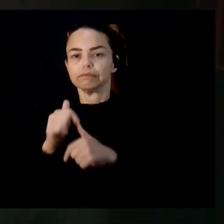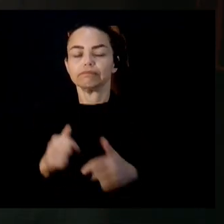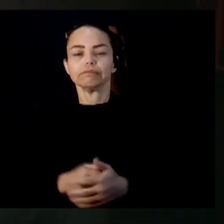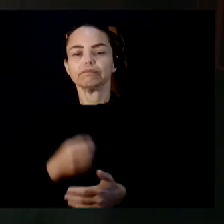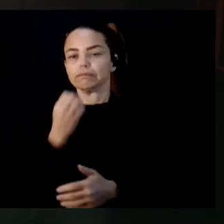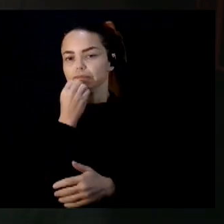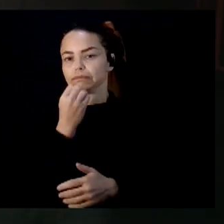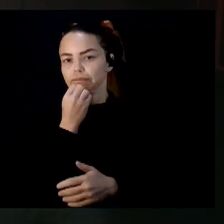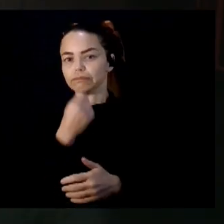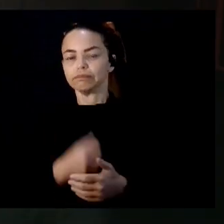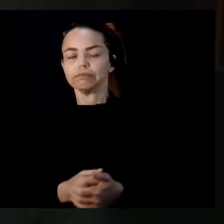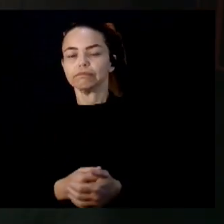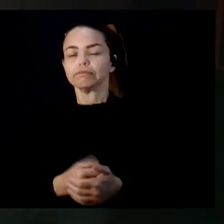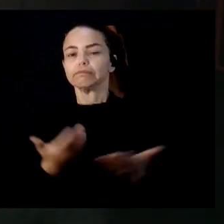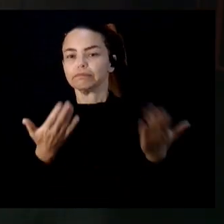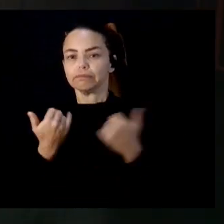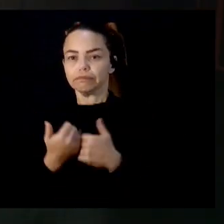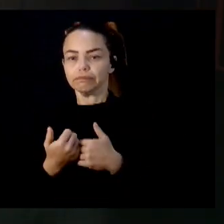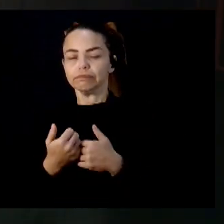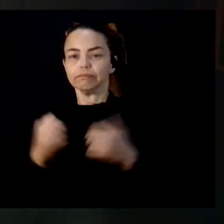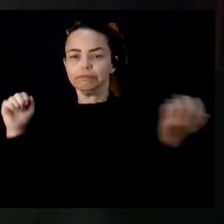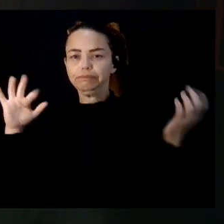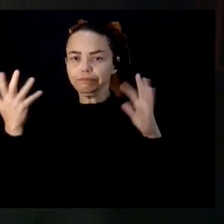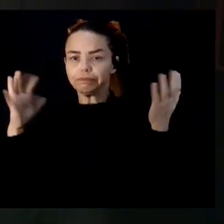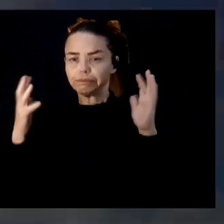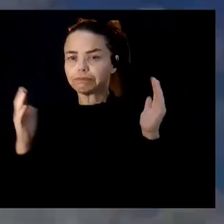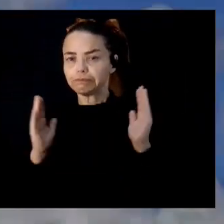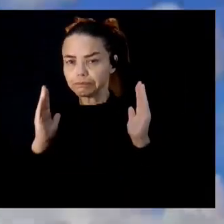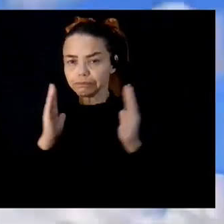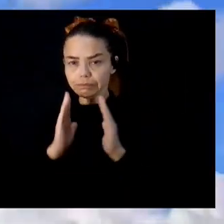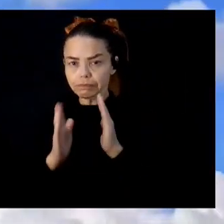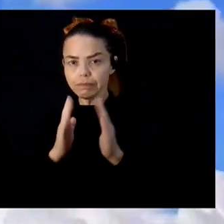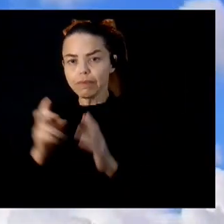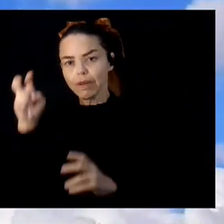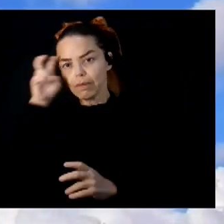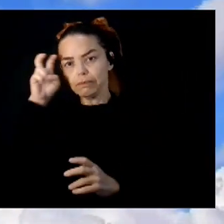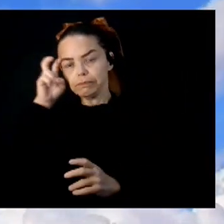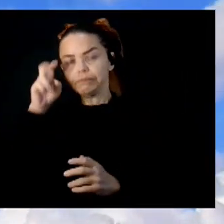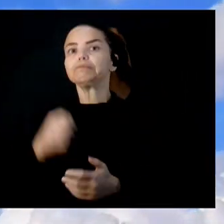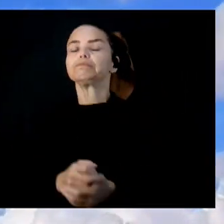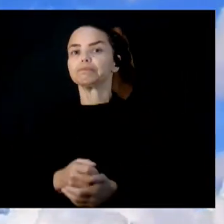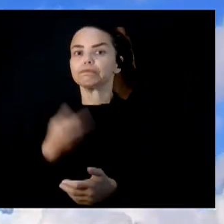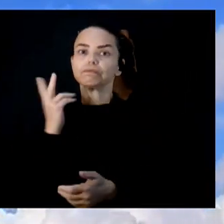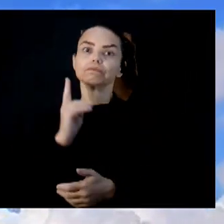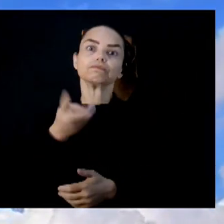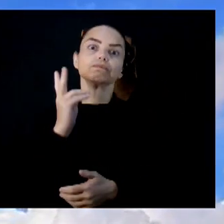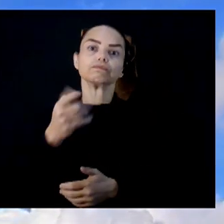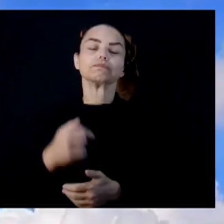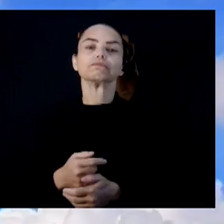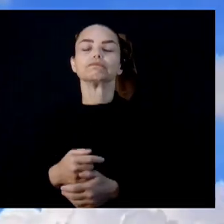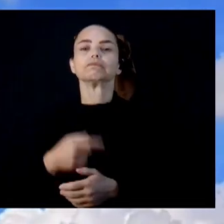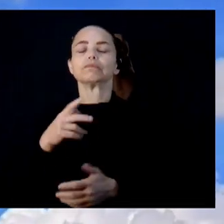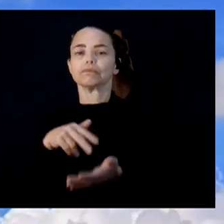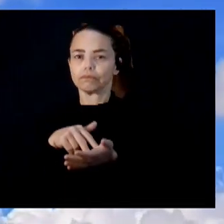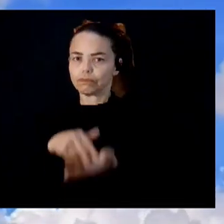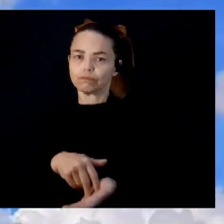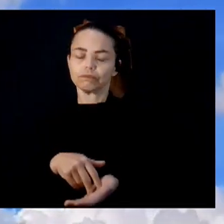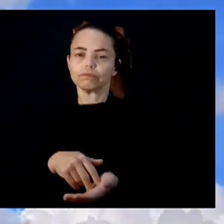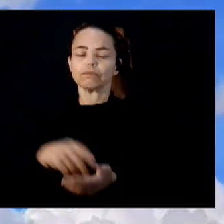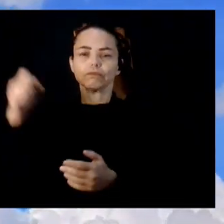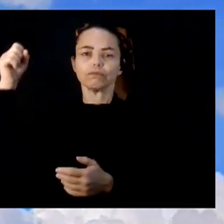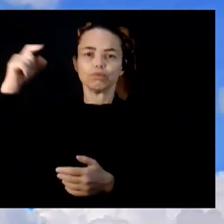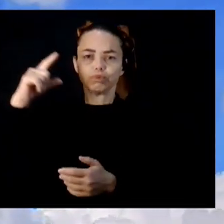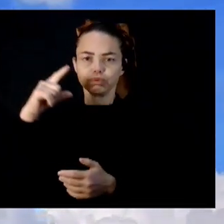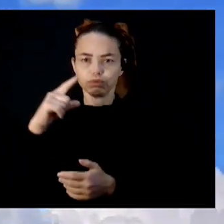oportunidades. Vamos agora de previsão do tempo? A quinta-feira deve manter as condições de tempo firme, assim como foi ontem,